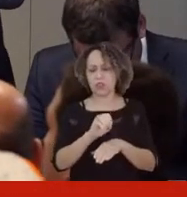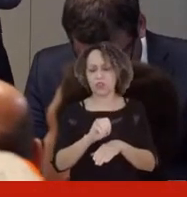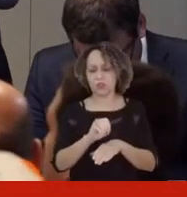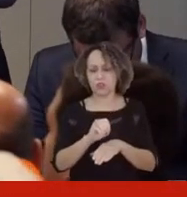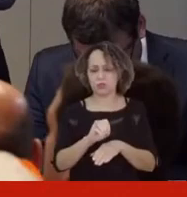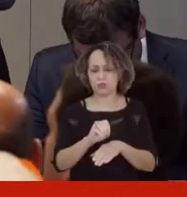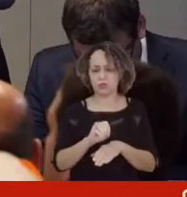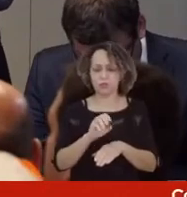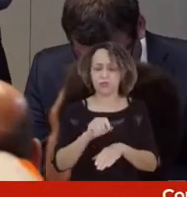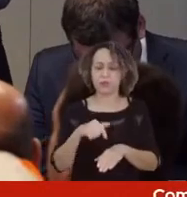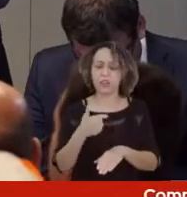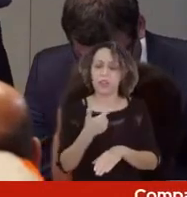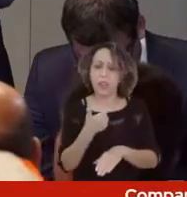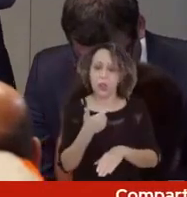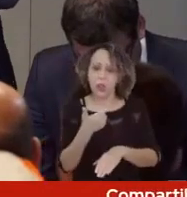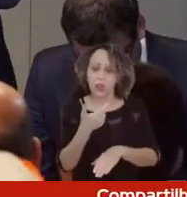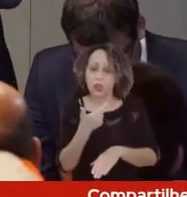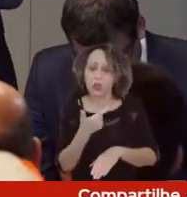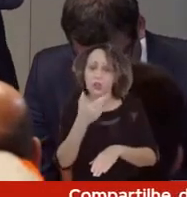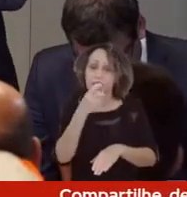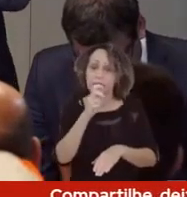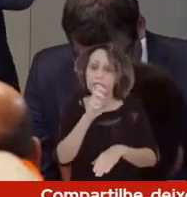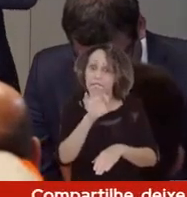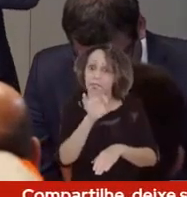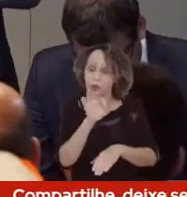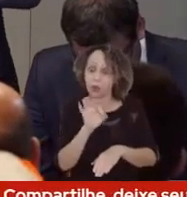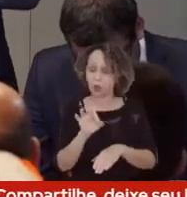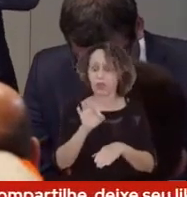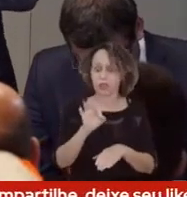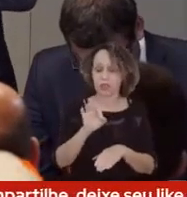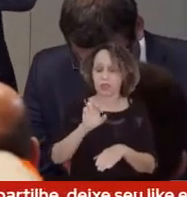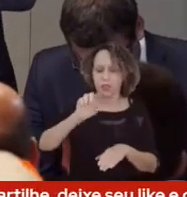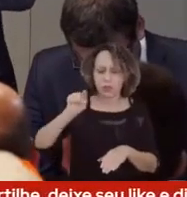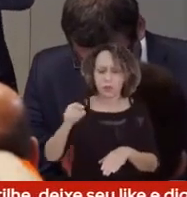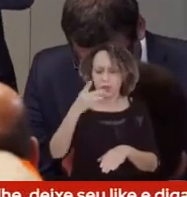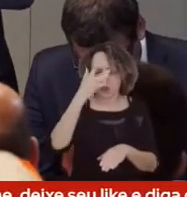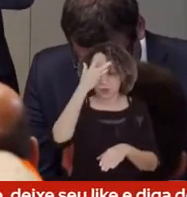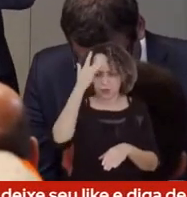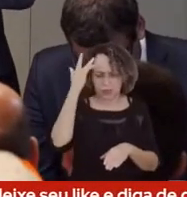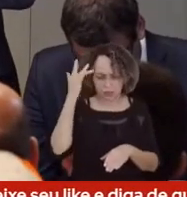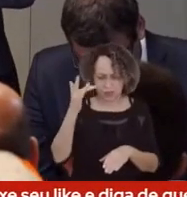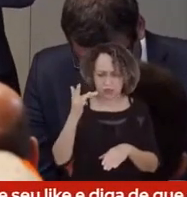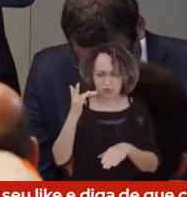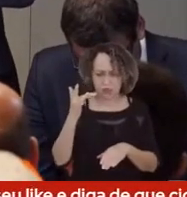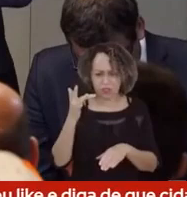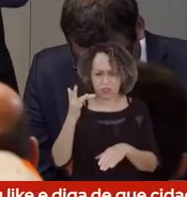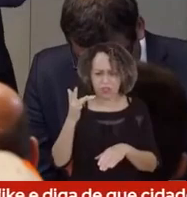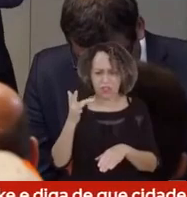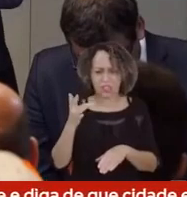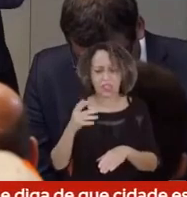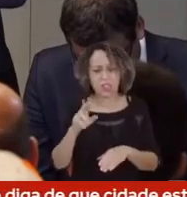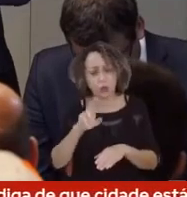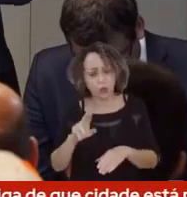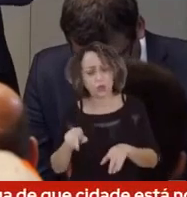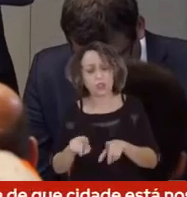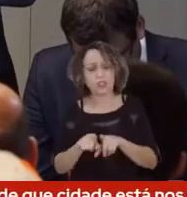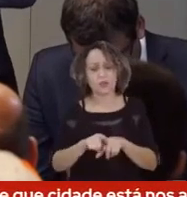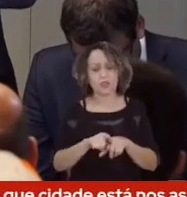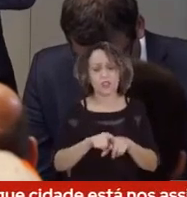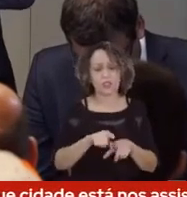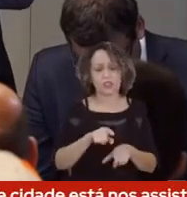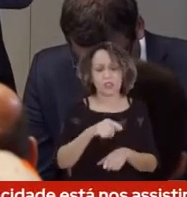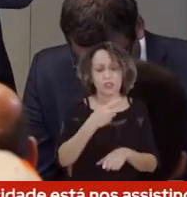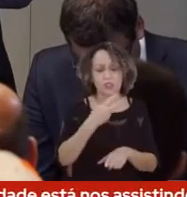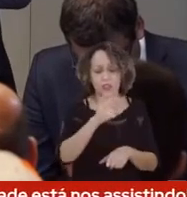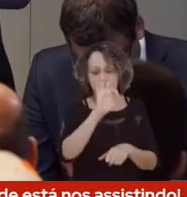mil beneficiários e 180 mil contribuintes para o fundo. O fundo não se sustenta. Então, não